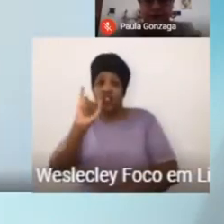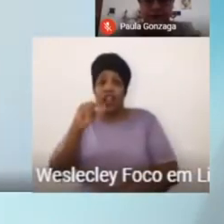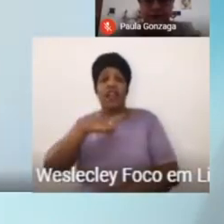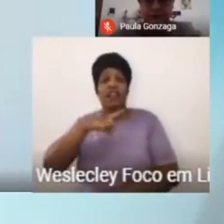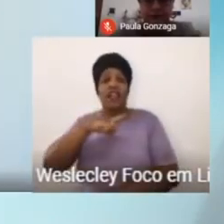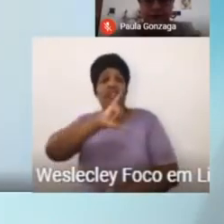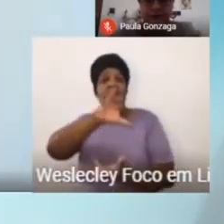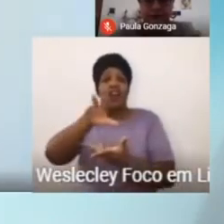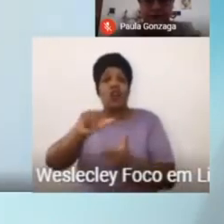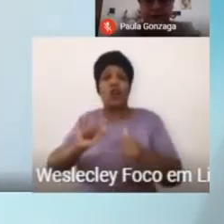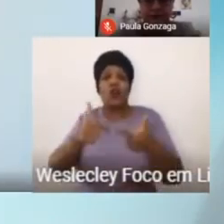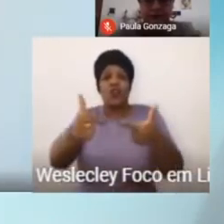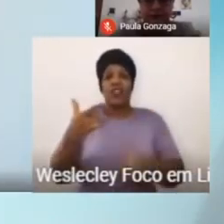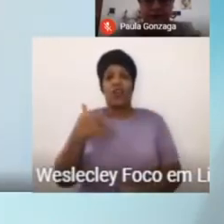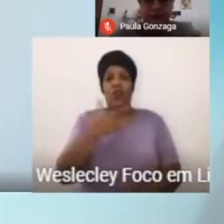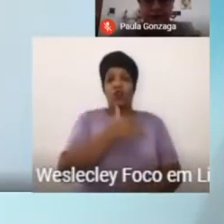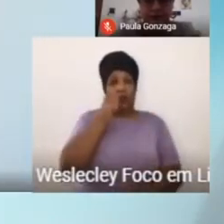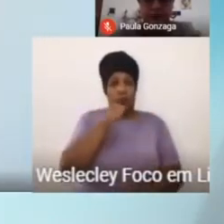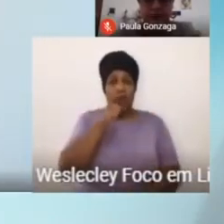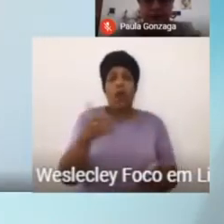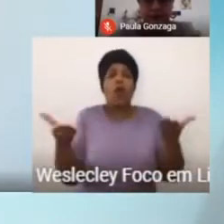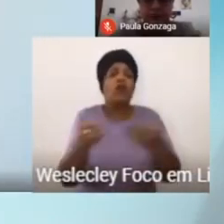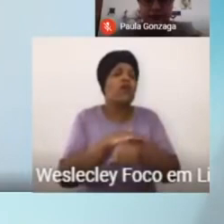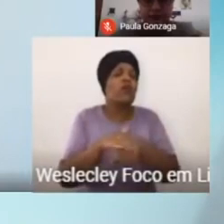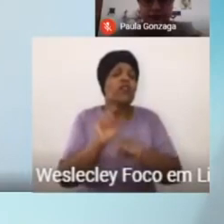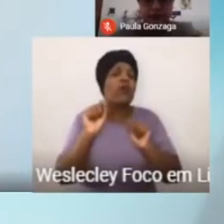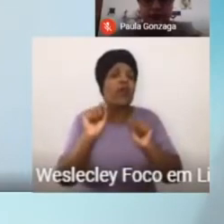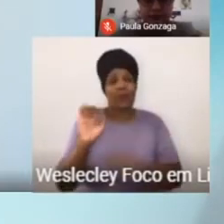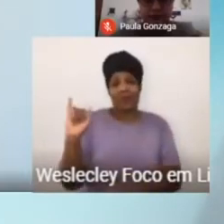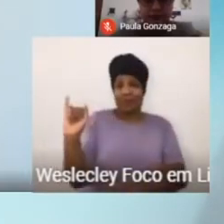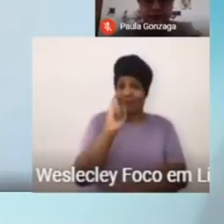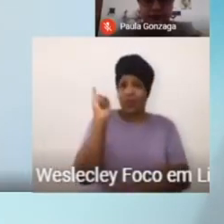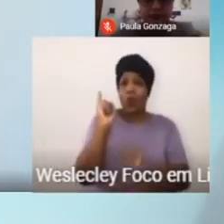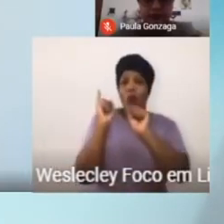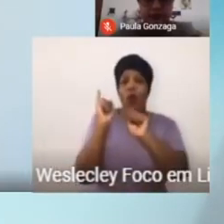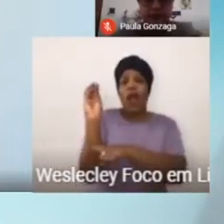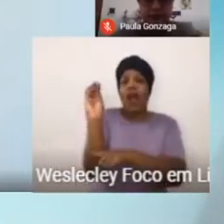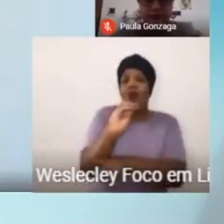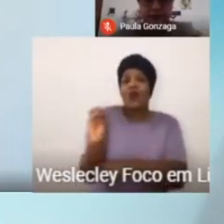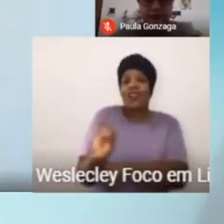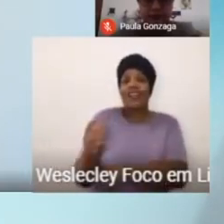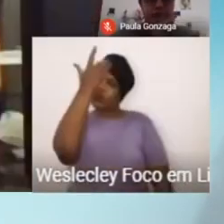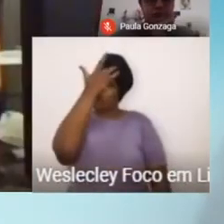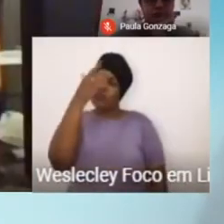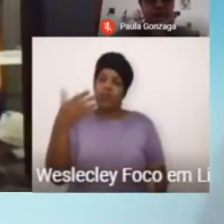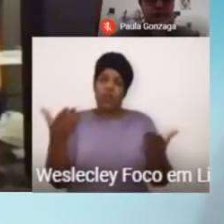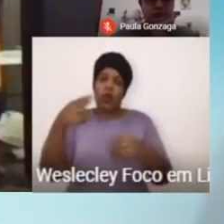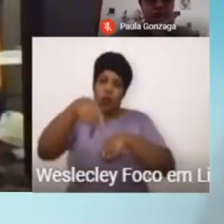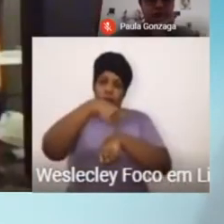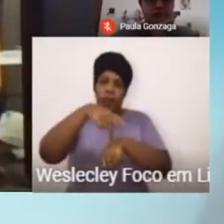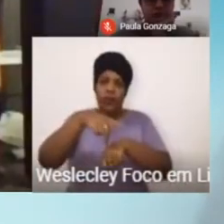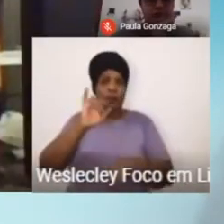das Mulheres, vamos falar hoje sobre a importância dos cuidados para a saúde da mulher. Um